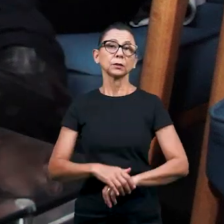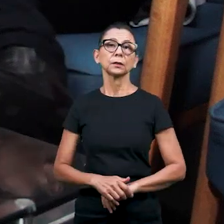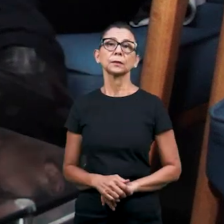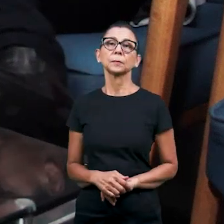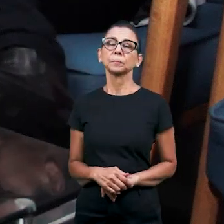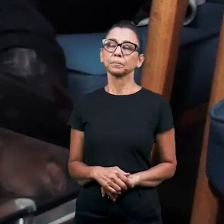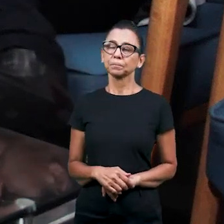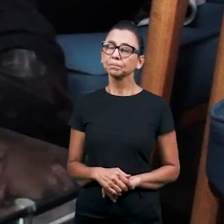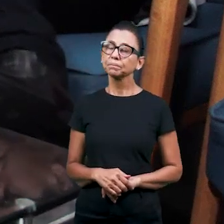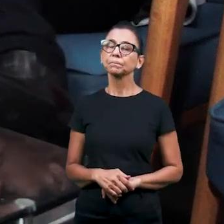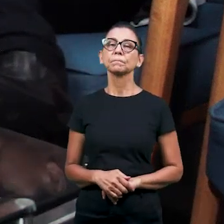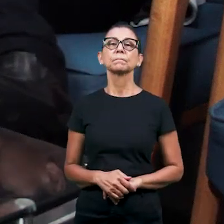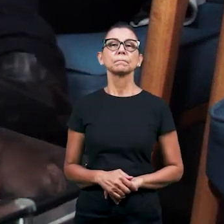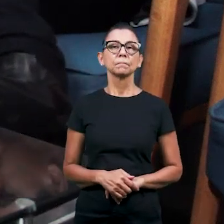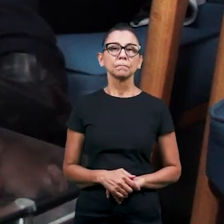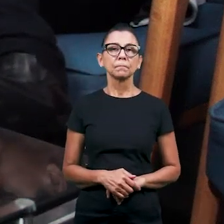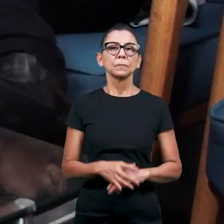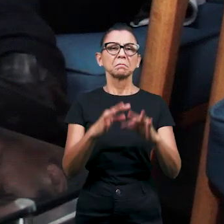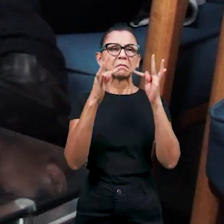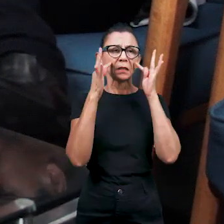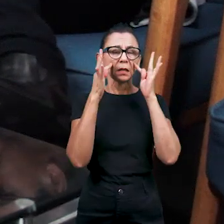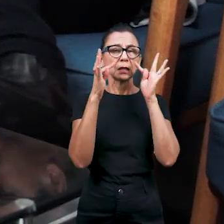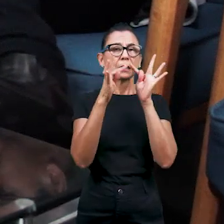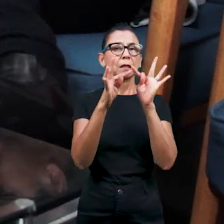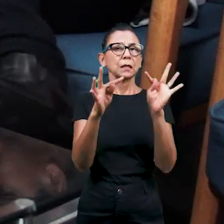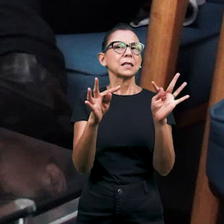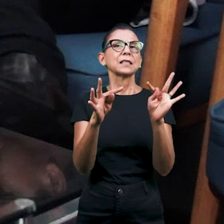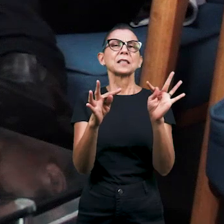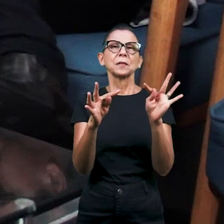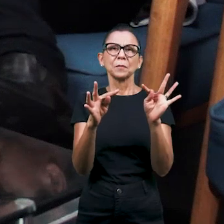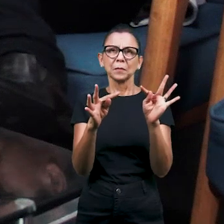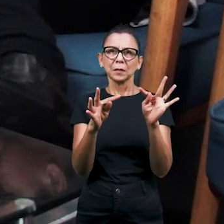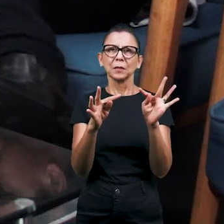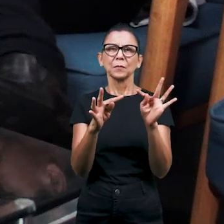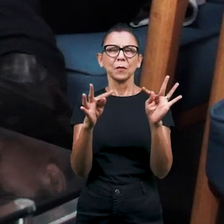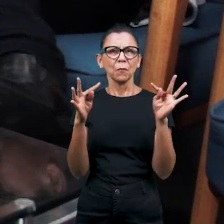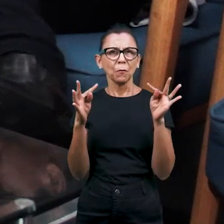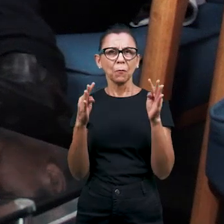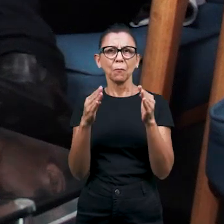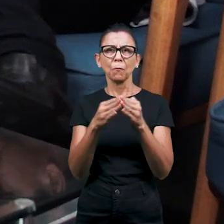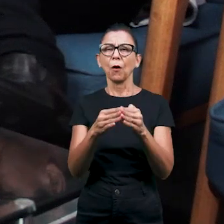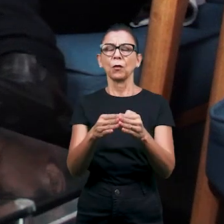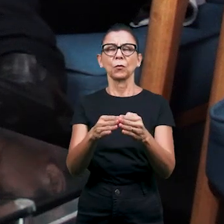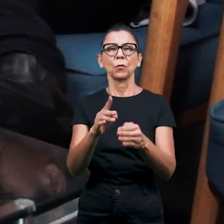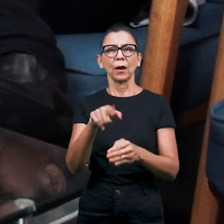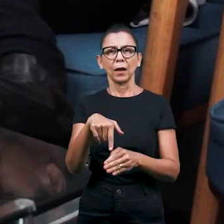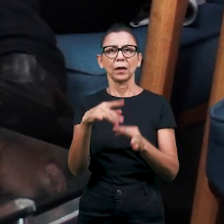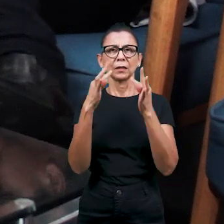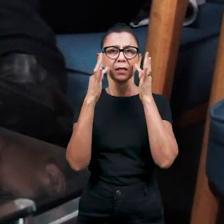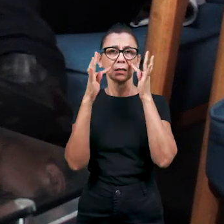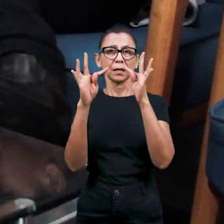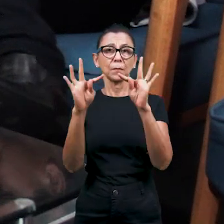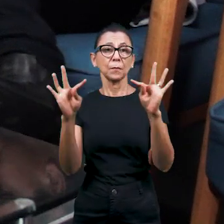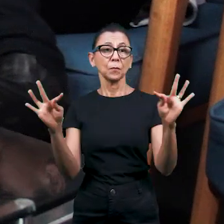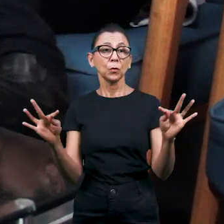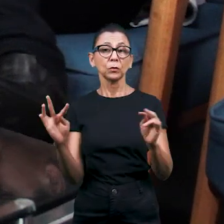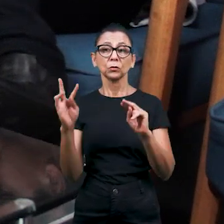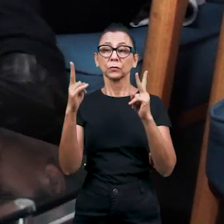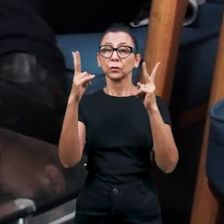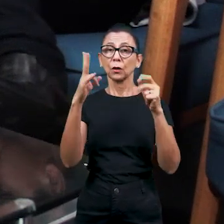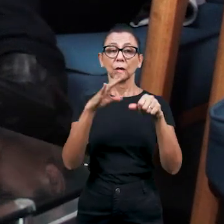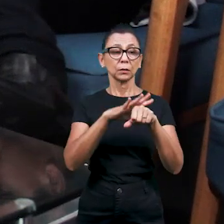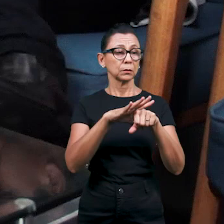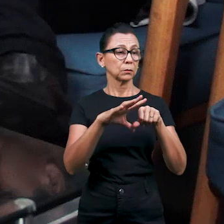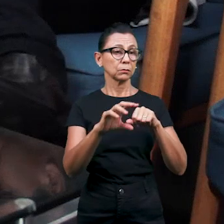testemunho também. Dão. E tem sido um dos pontos fortes das reuniões. Testemunho de uma porta que se abriu, de